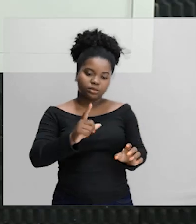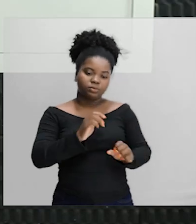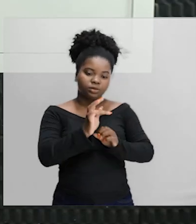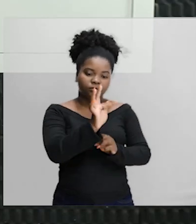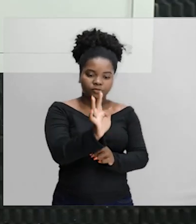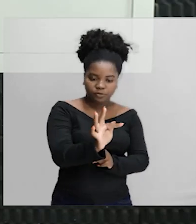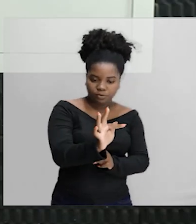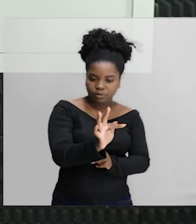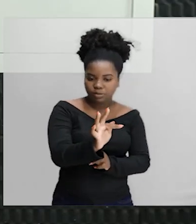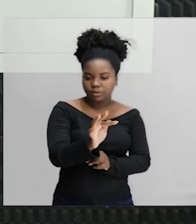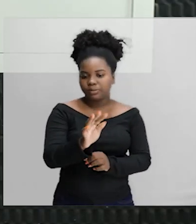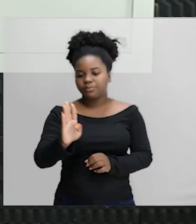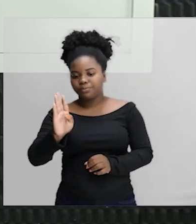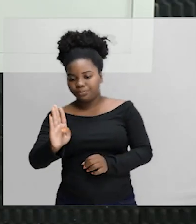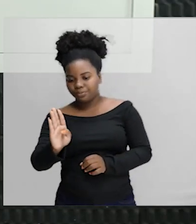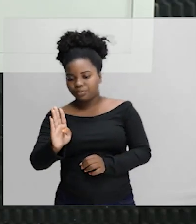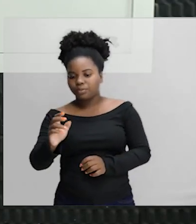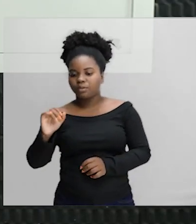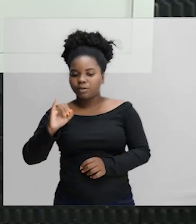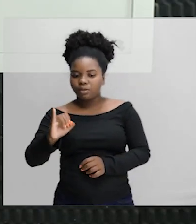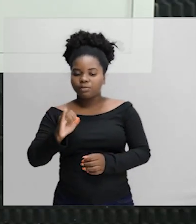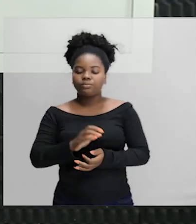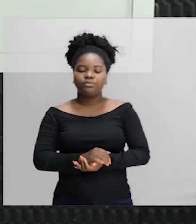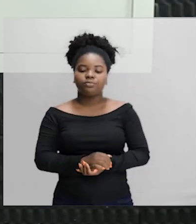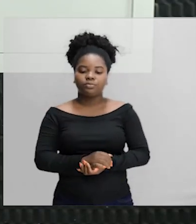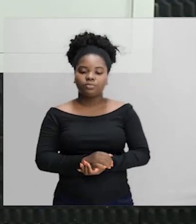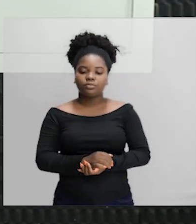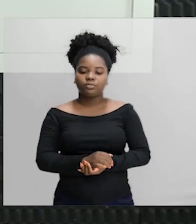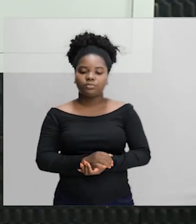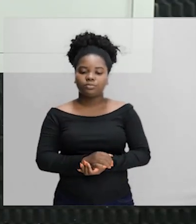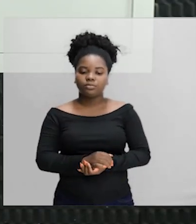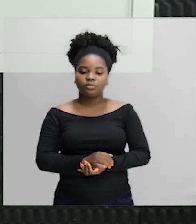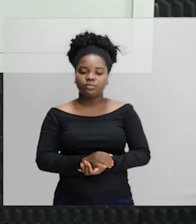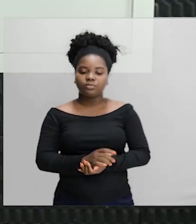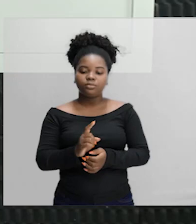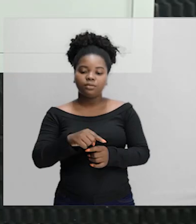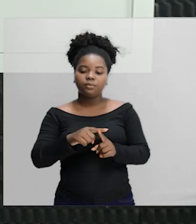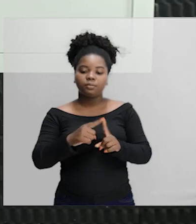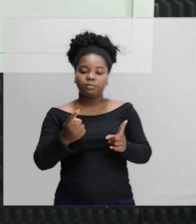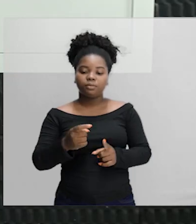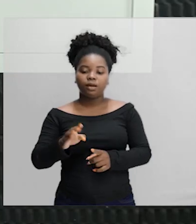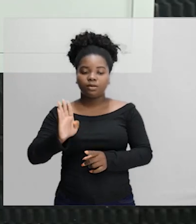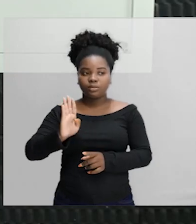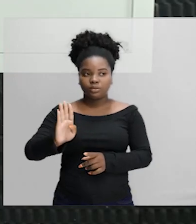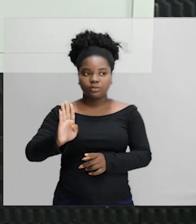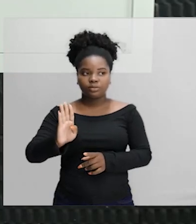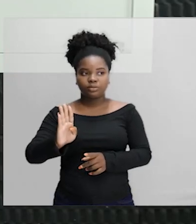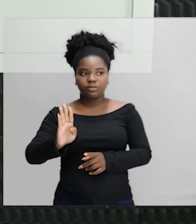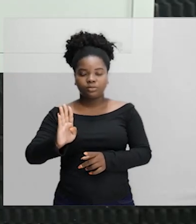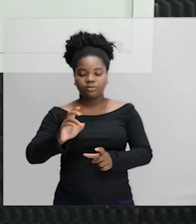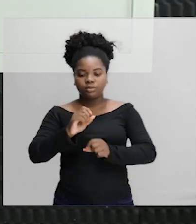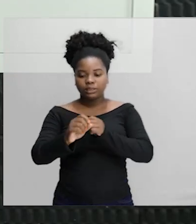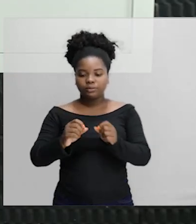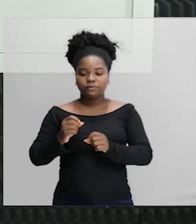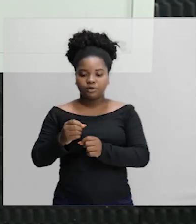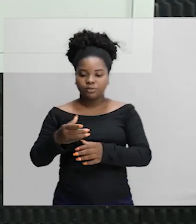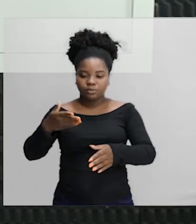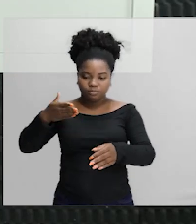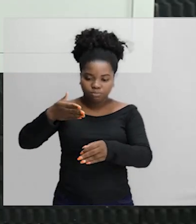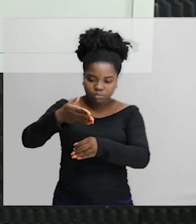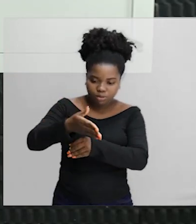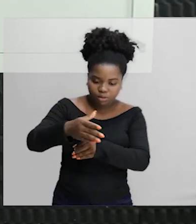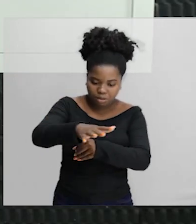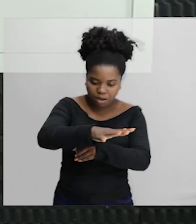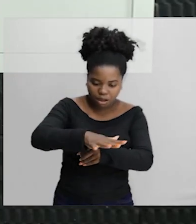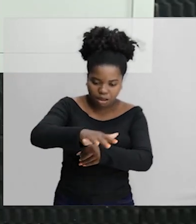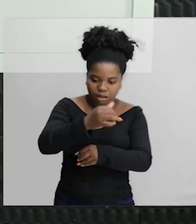o campo e a corrente, né? No caso, o campo ele vai estar entrando, né? Entrando no plano,